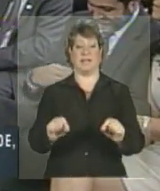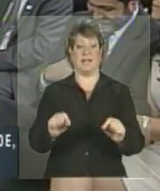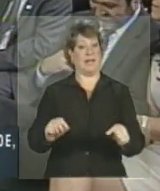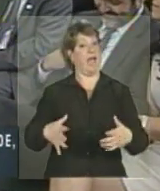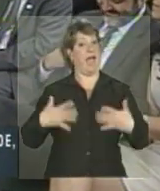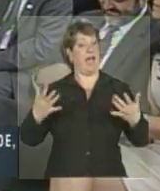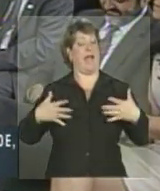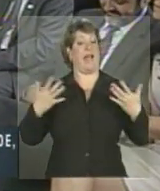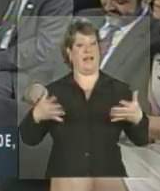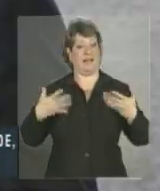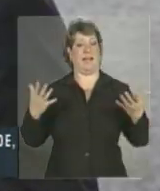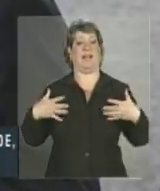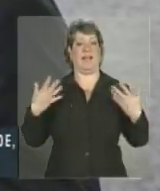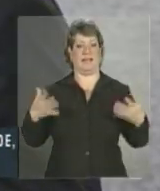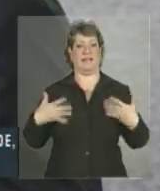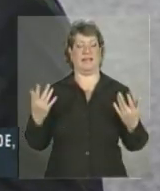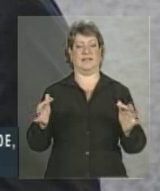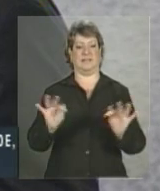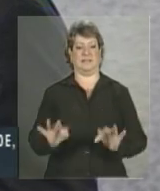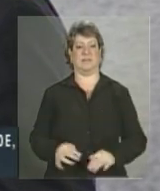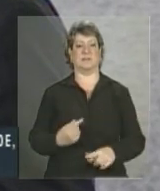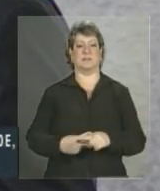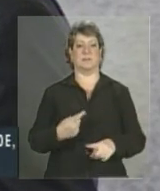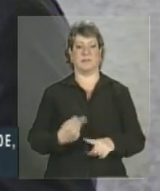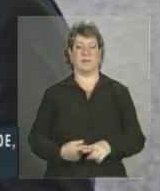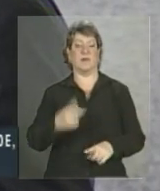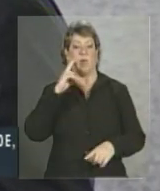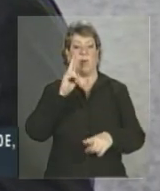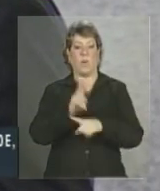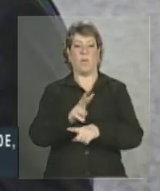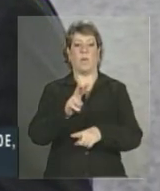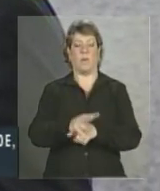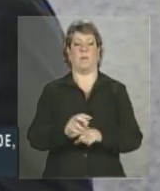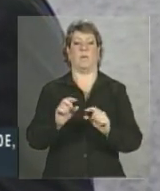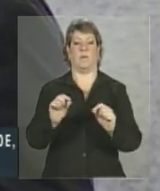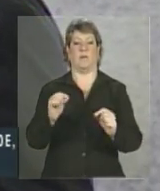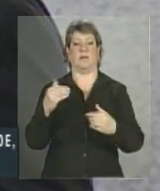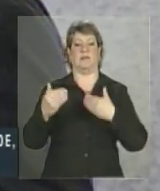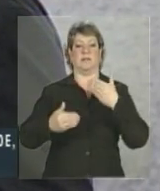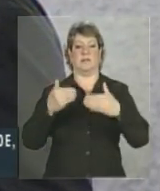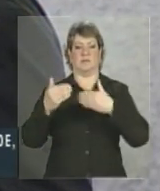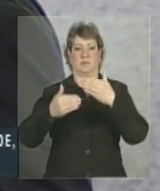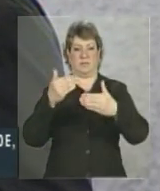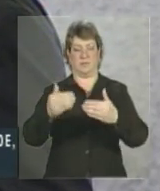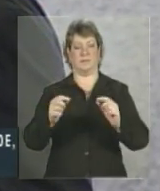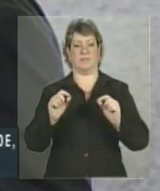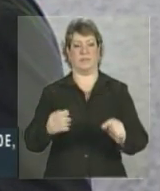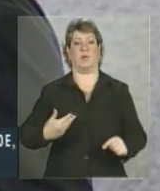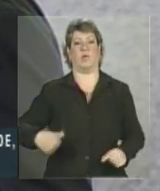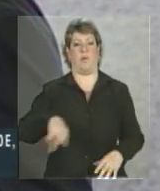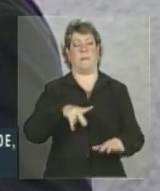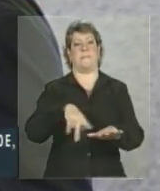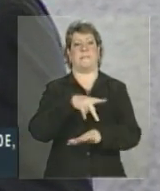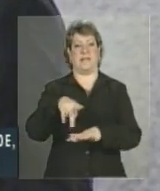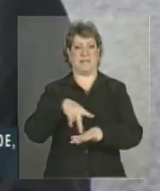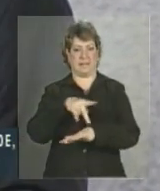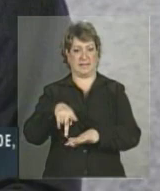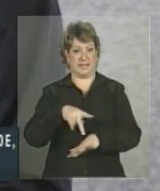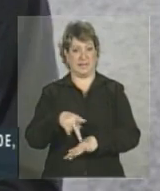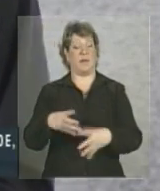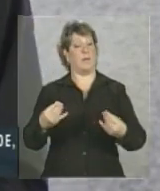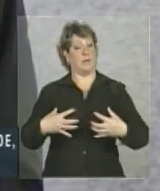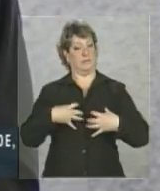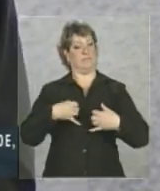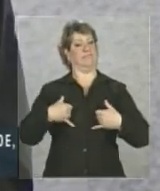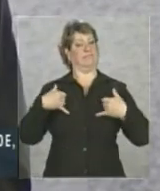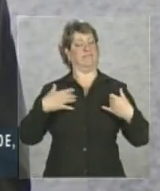Nós estamos animados, presidenta, com o que estamos acompanhando no desenvolvimento do nosso país.